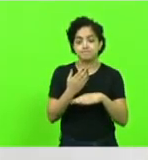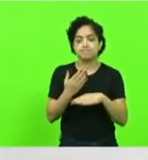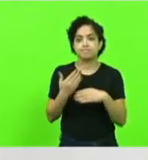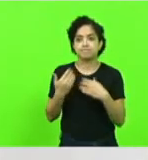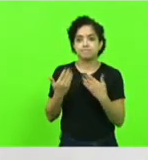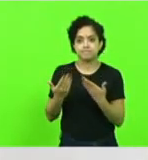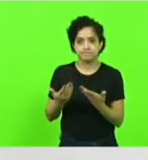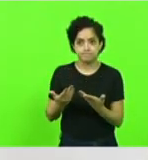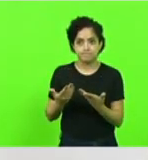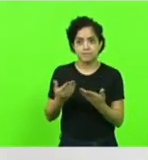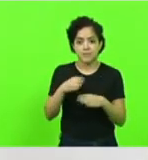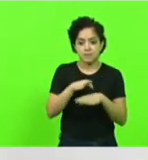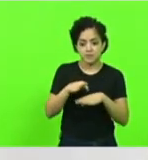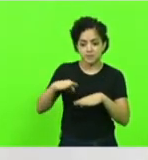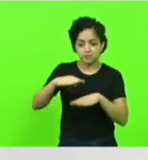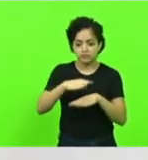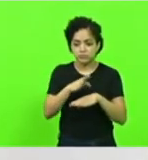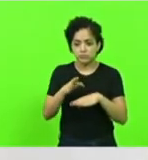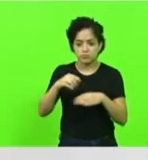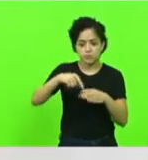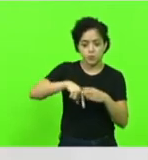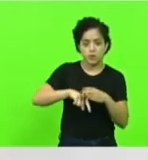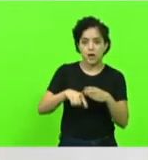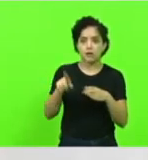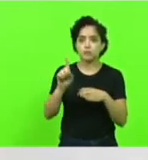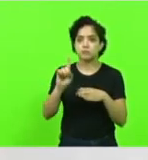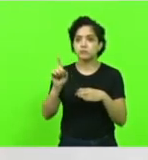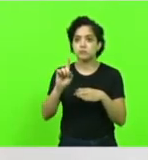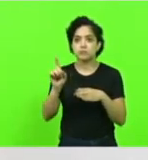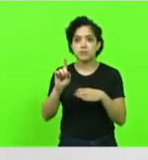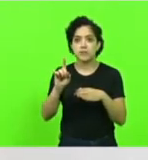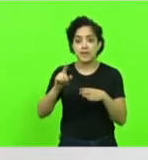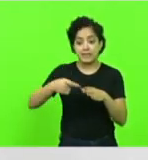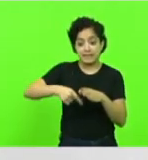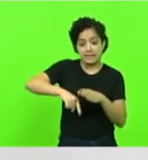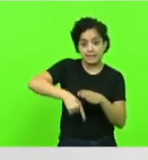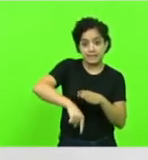tem que desviar, não é de buraco, é de cratera.